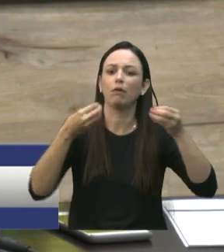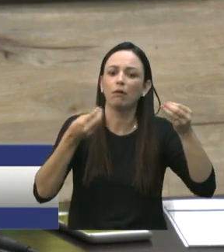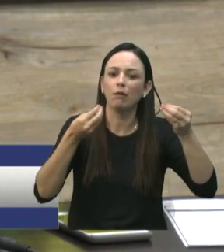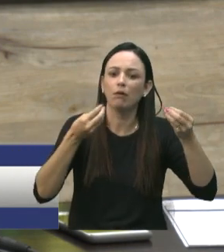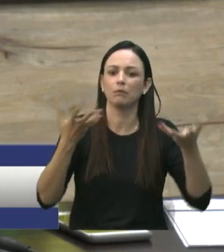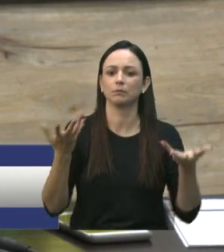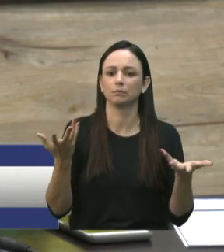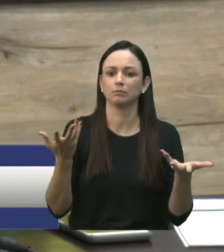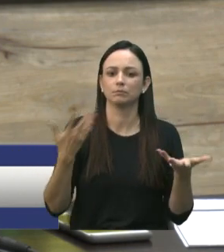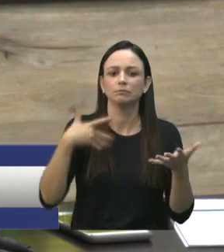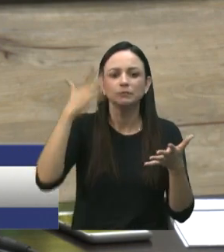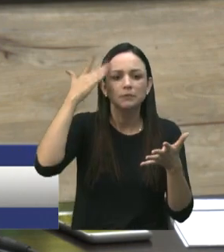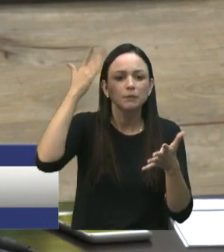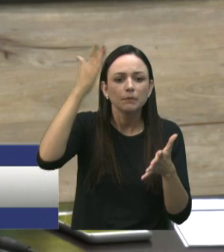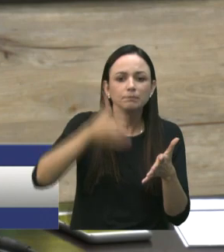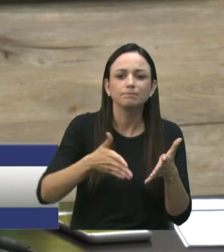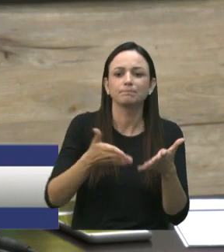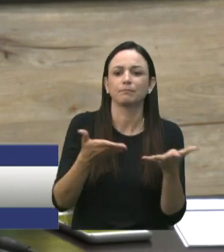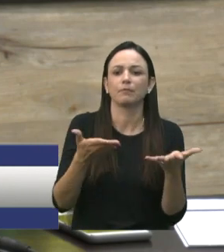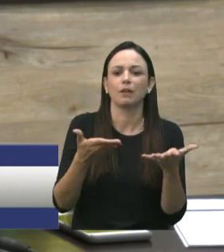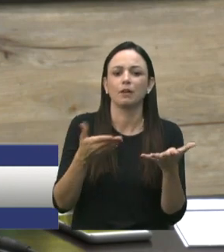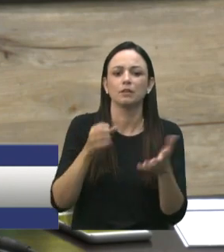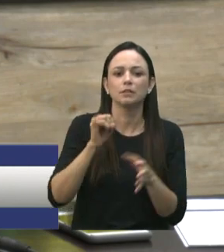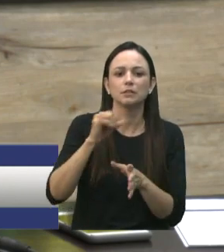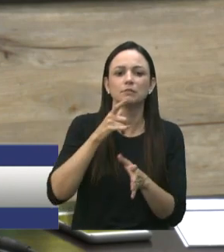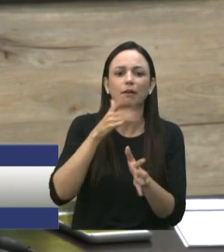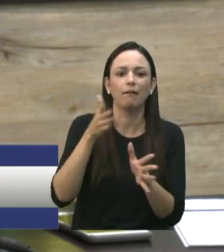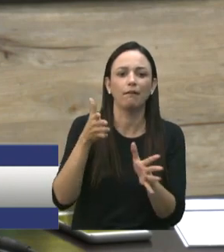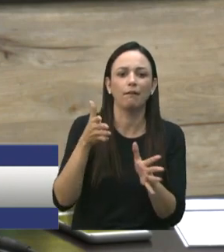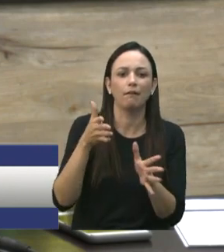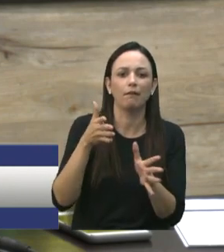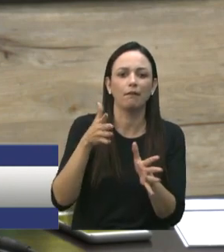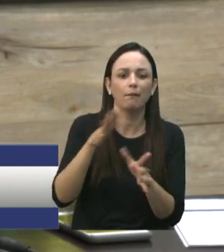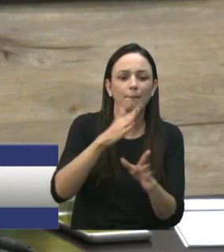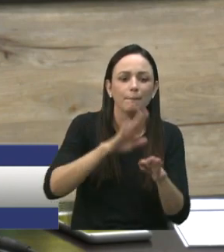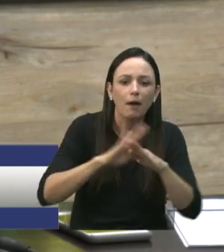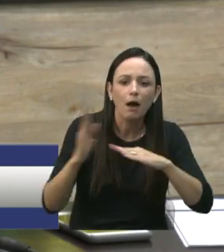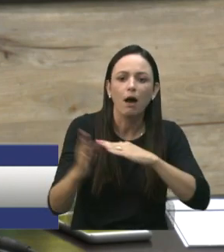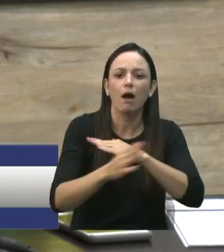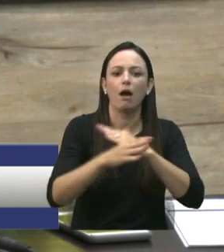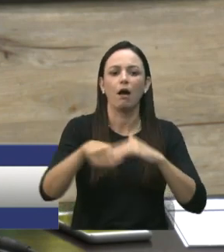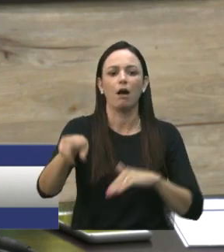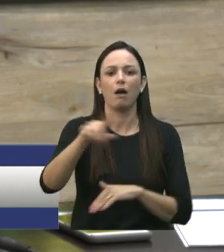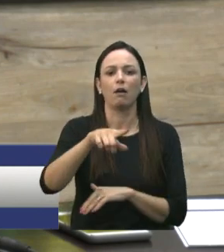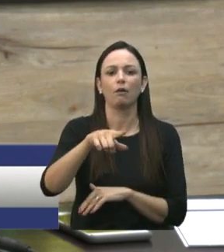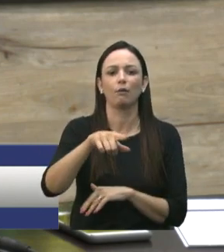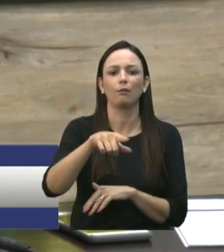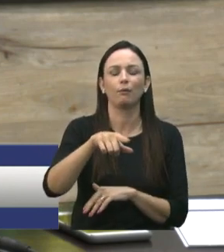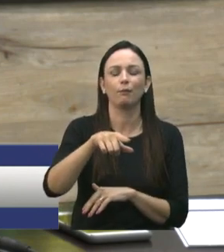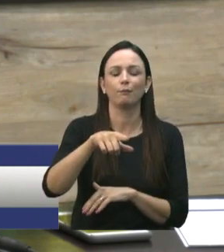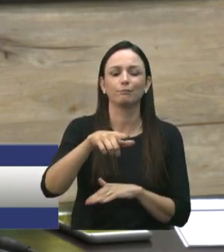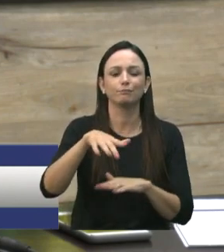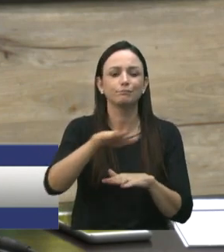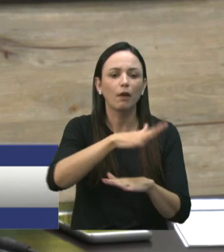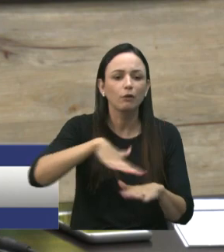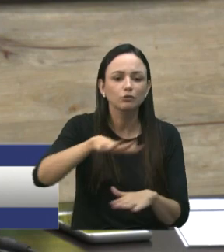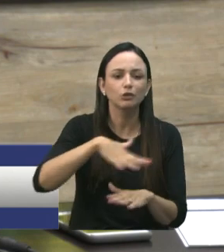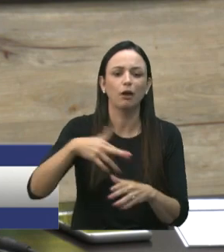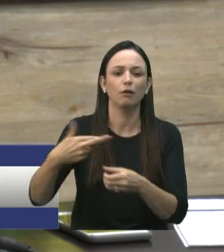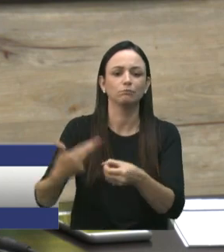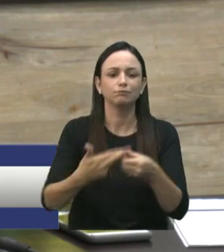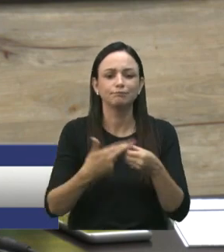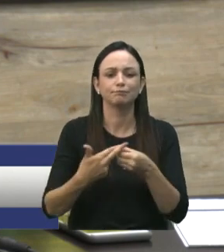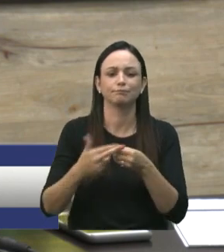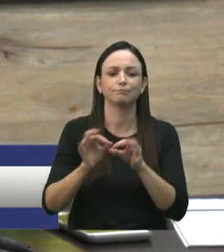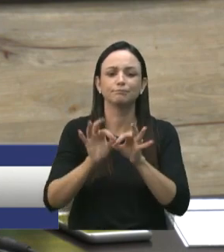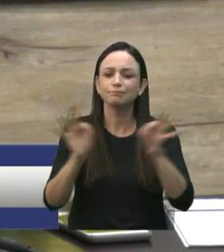a estratégia que vamos adotar, se vai ser por bairro, por região, por perímetro, mas só, então,